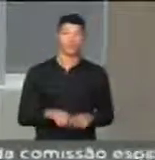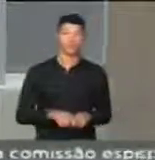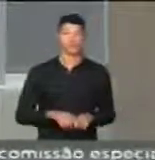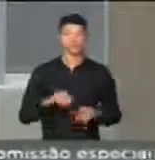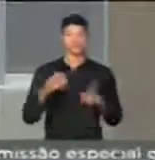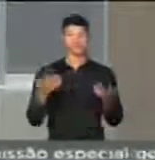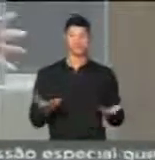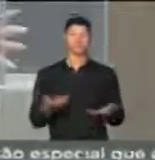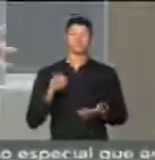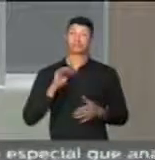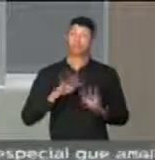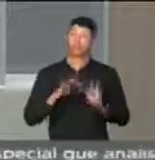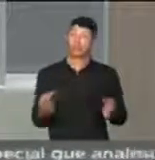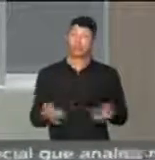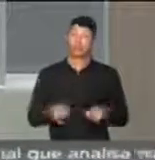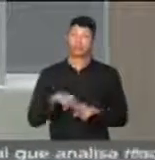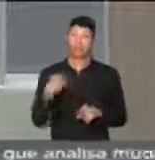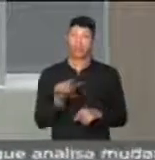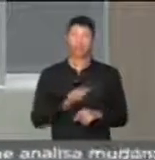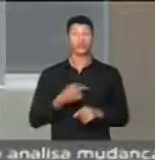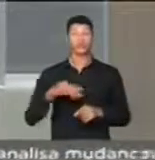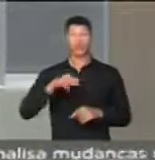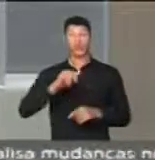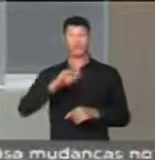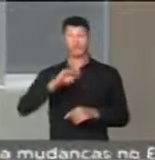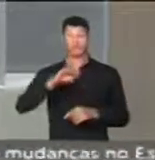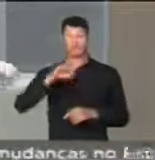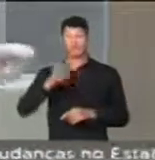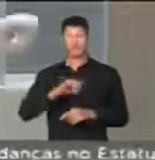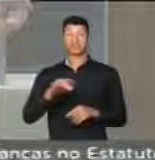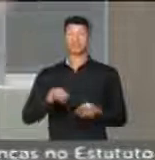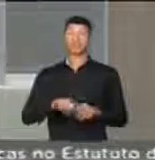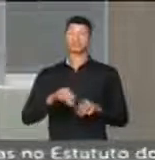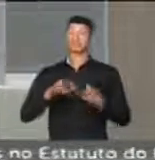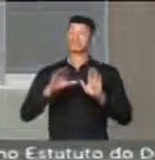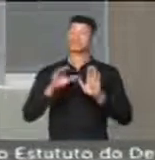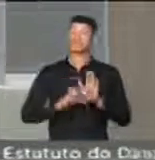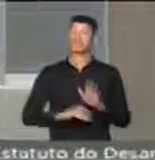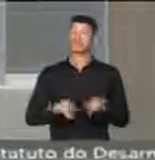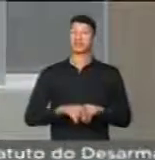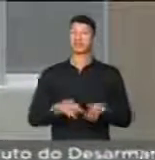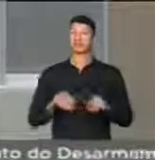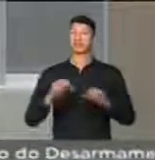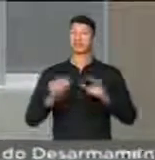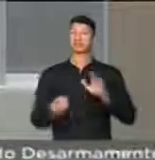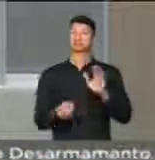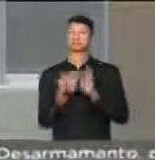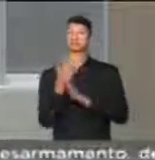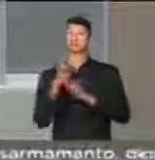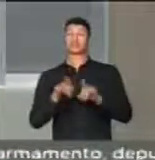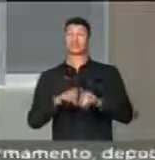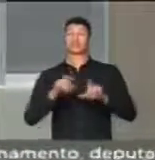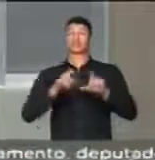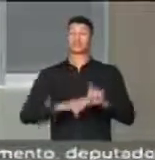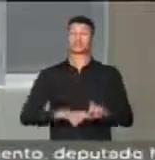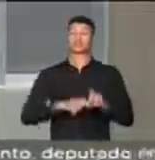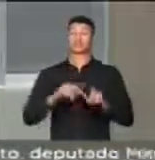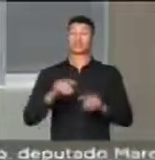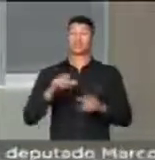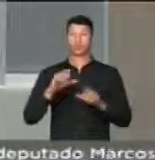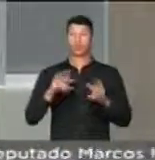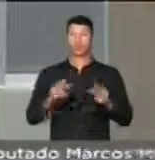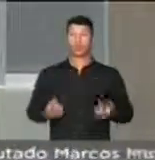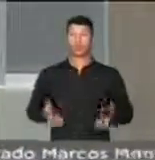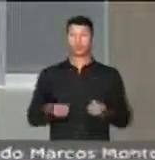Se simplificar a nossa matriz tributária, desonerar a produção e desonerar o